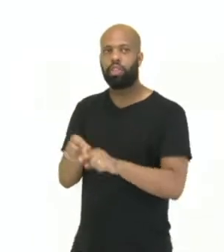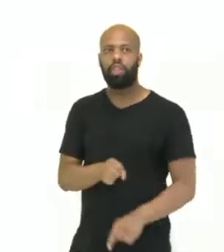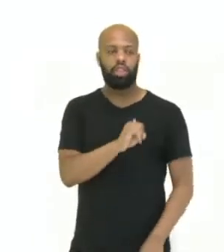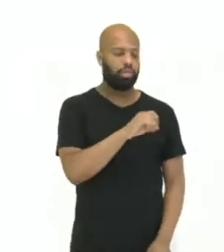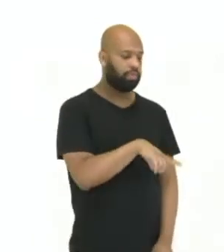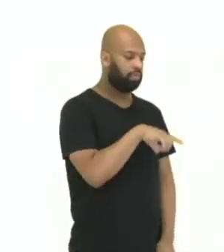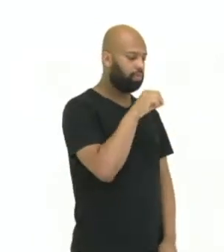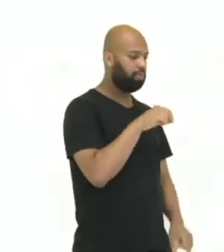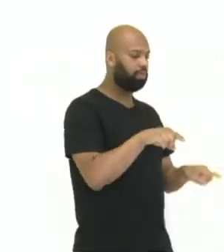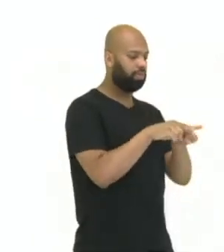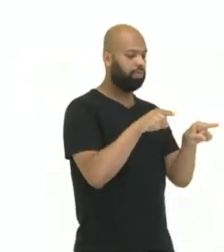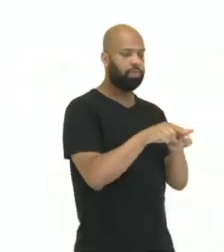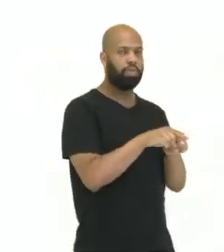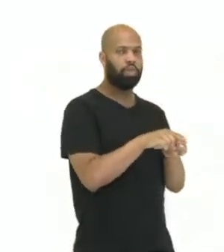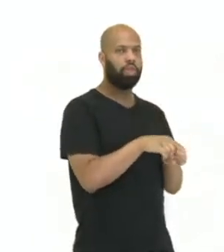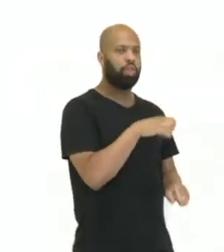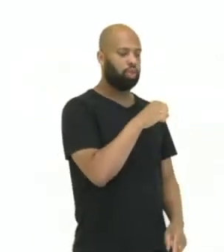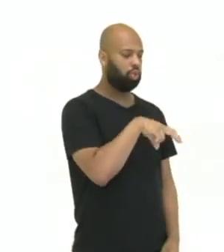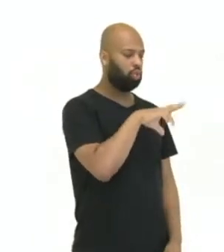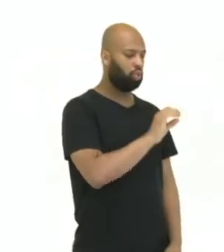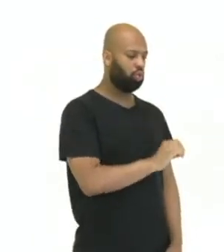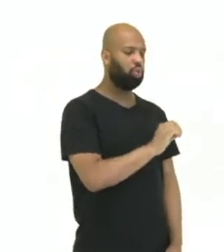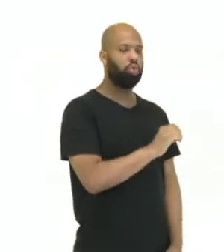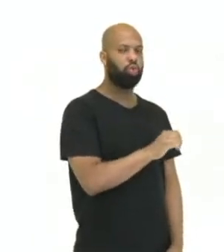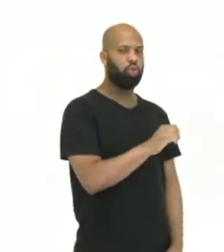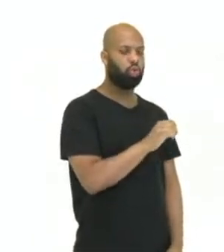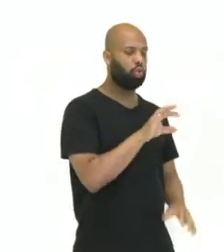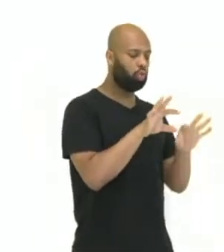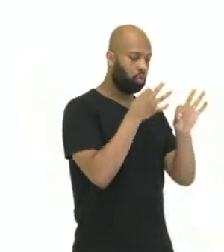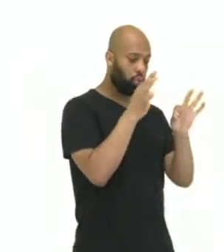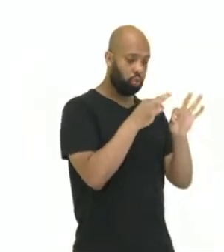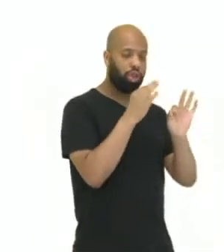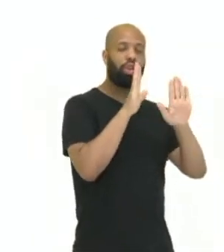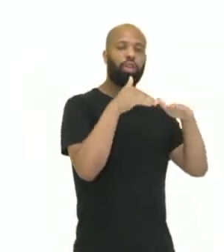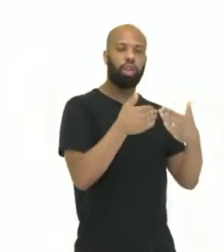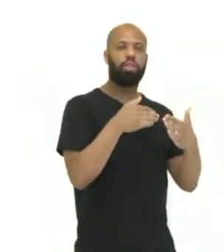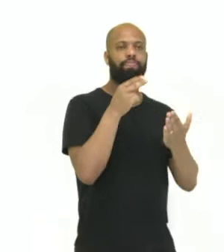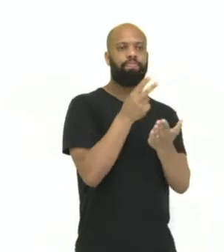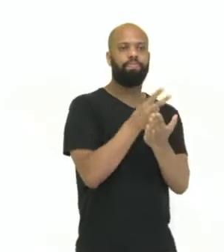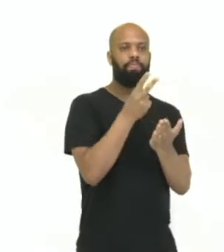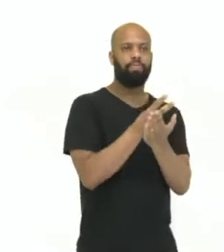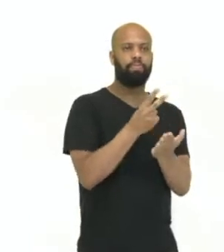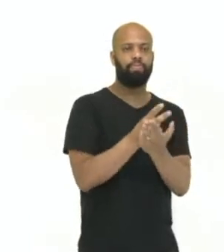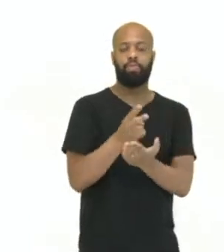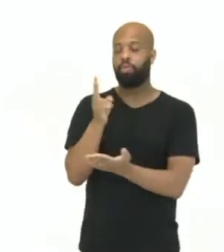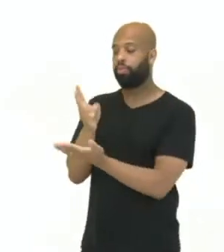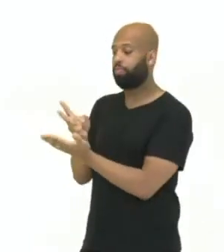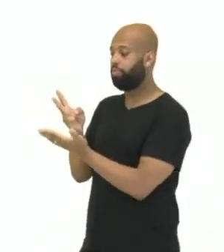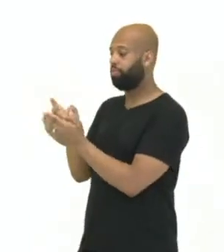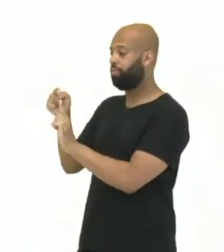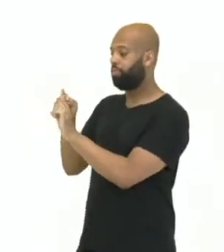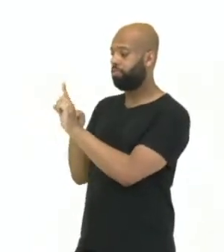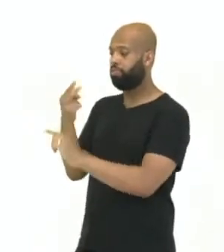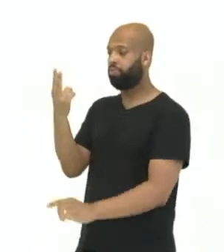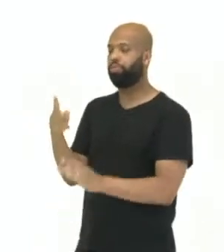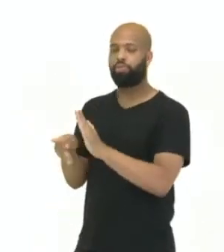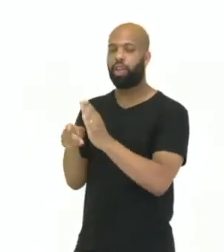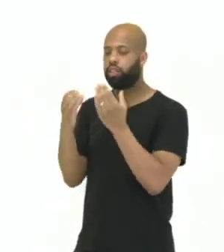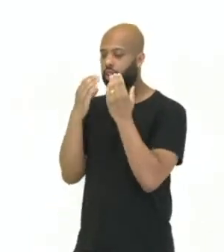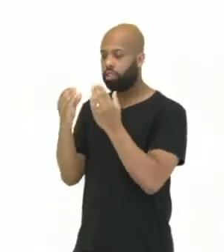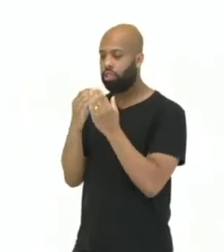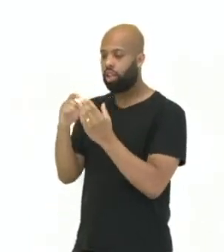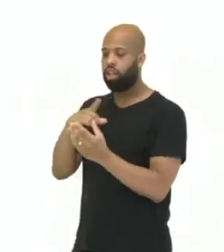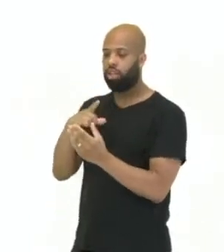elas optarem por tomarem o suco de uva, elas continuam com as mesmas 2 possibilidades. Ou o